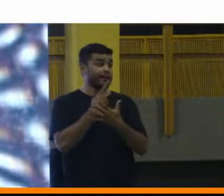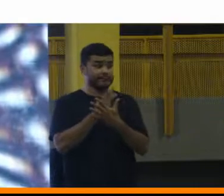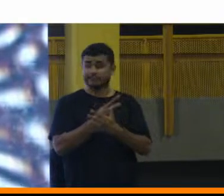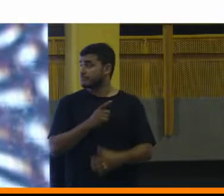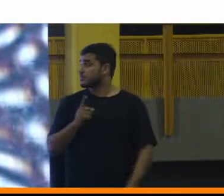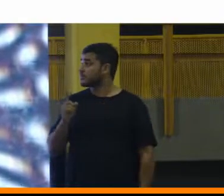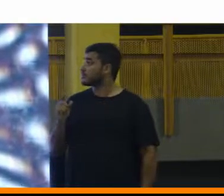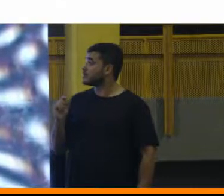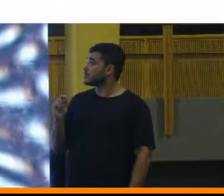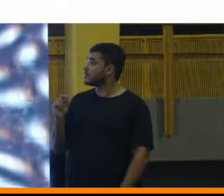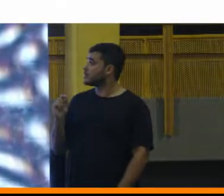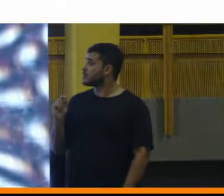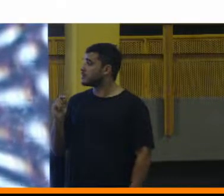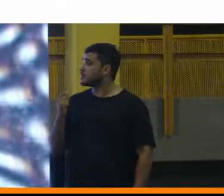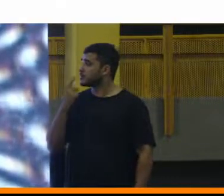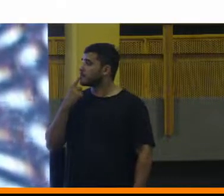têm